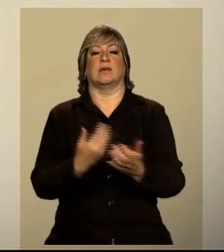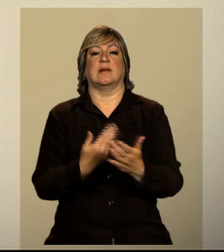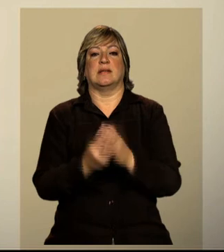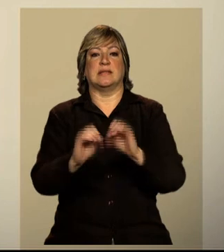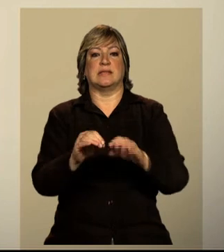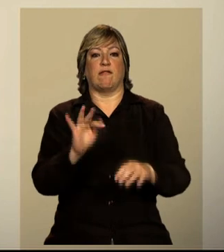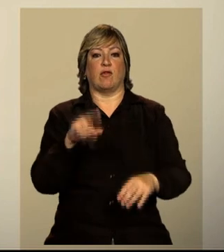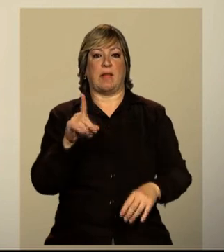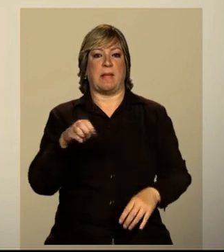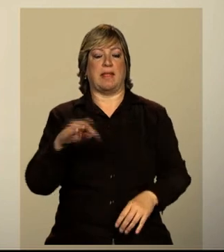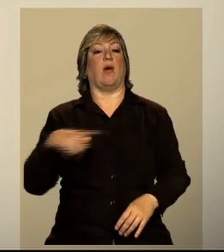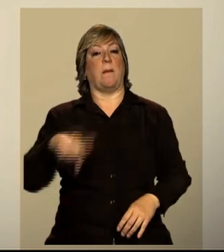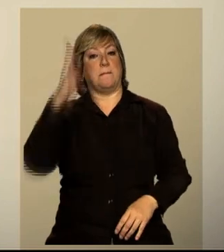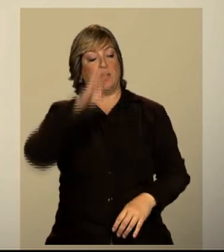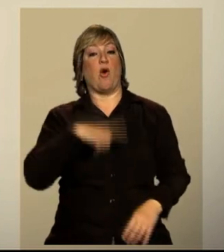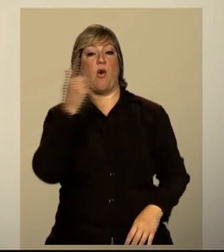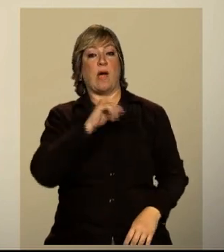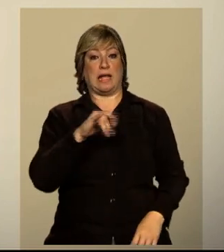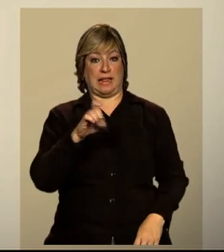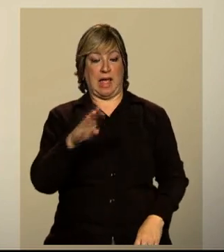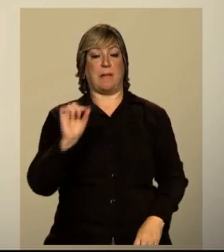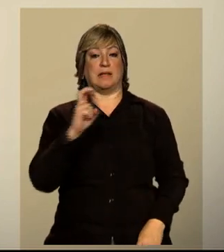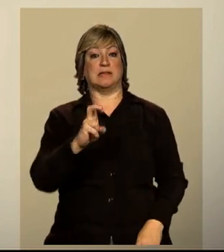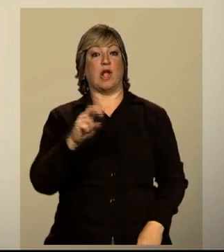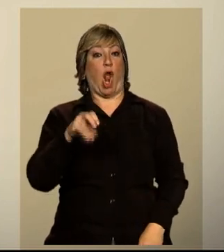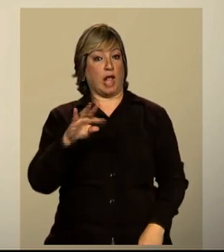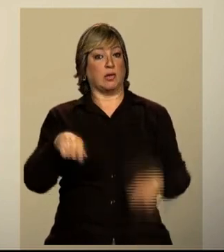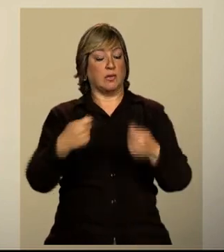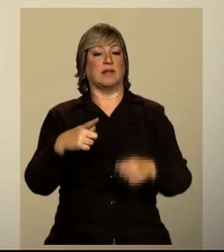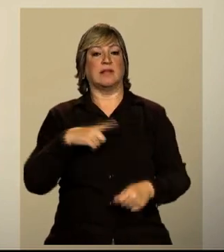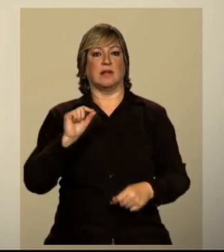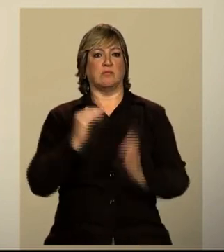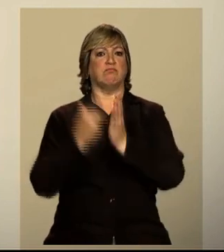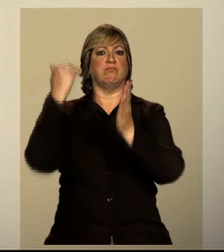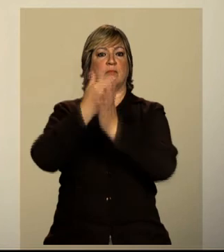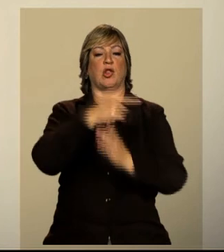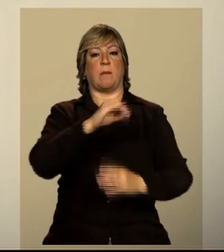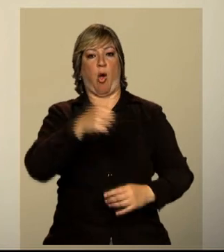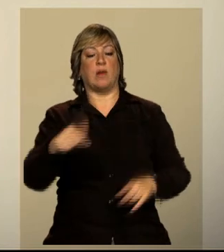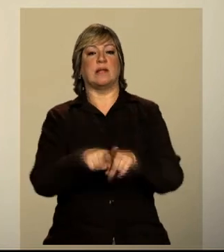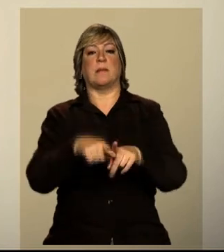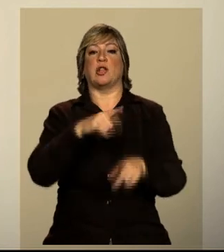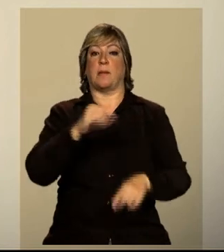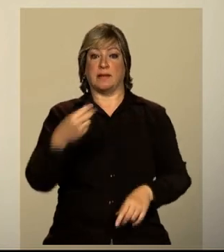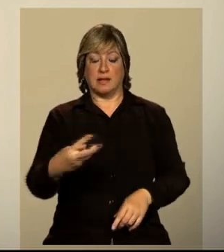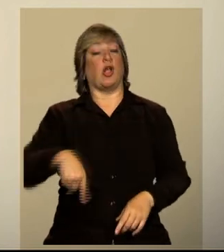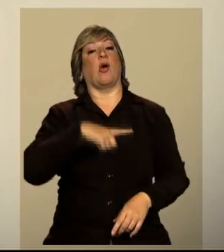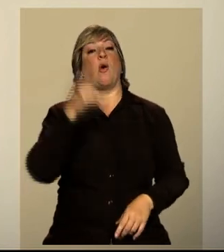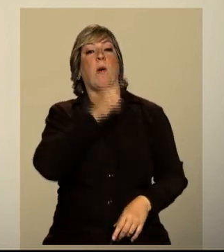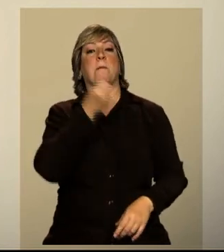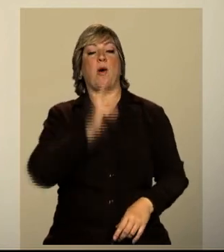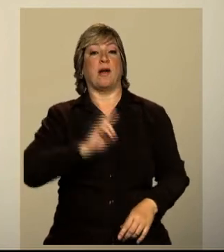no Ideb Nacional superando a meta de 2011 e também é de 2013 nós tivemos bons resultados